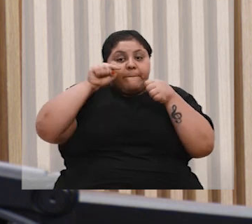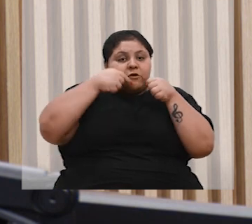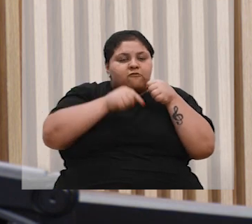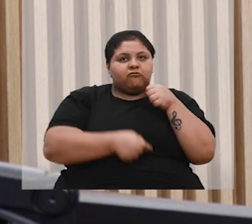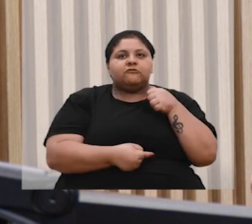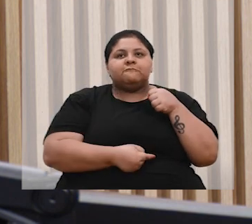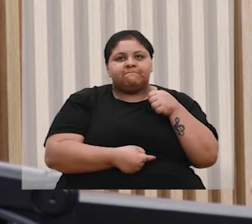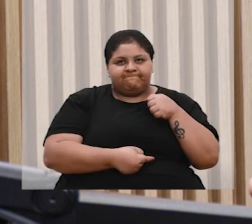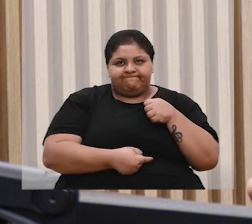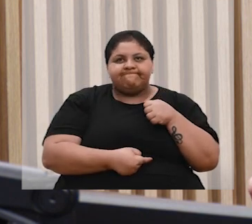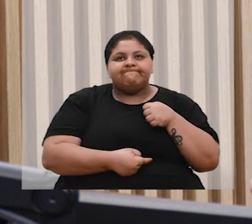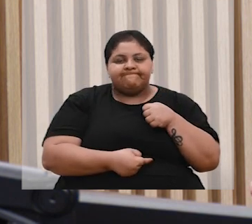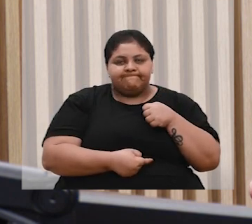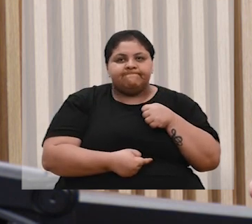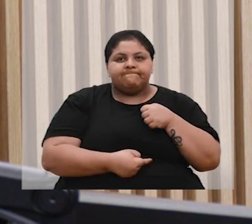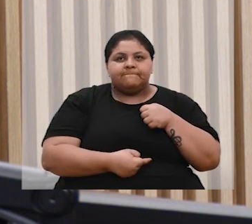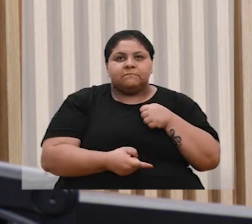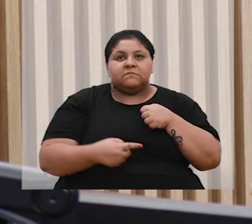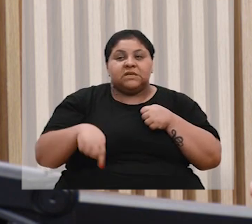da complexidade.